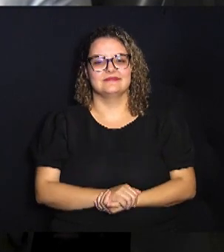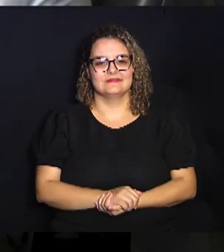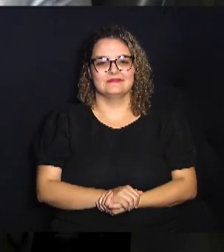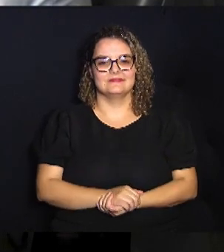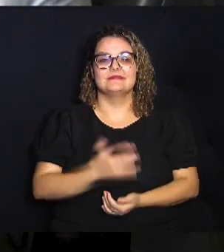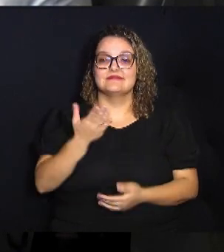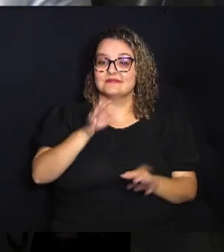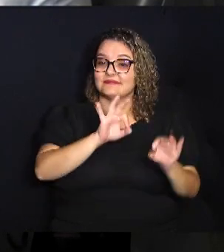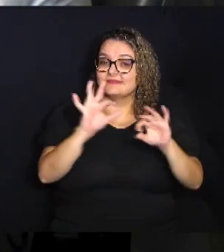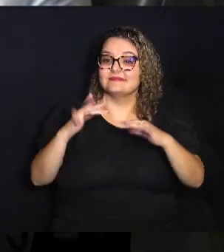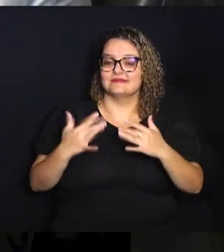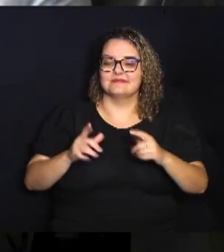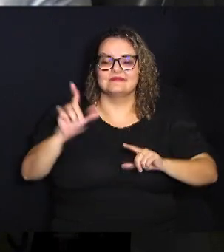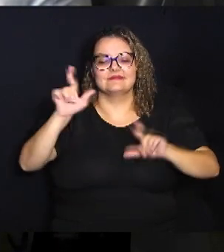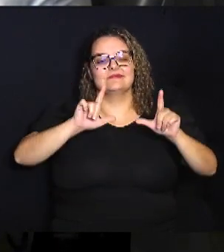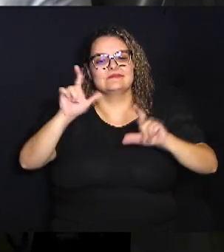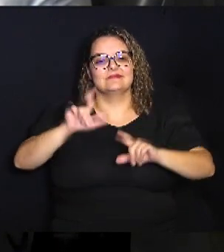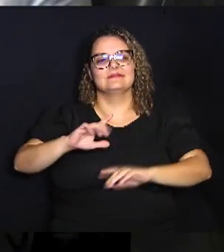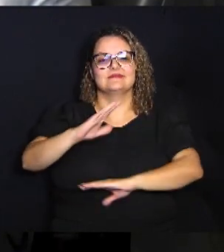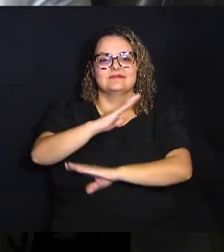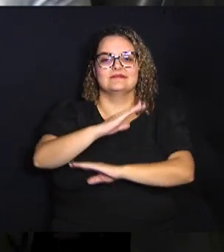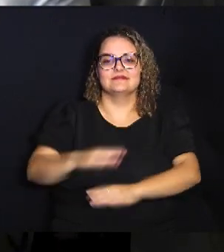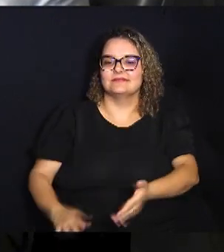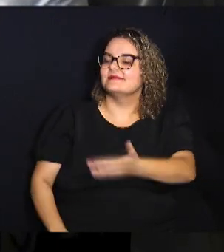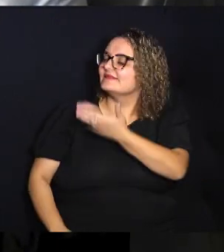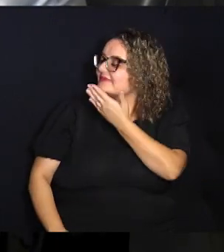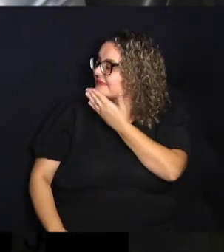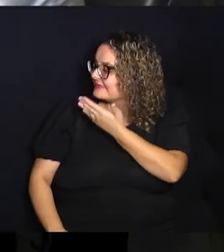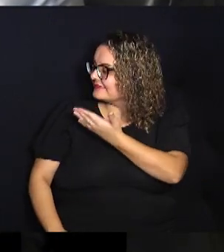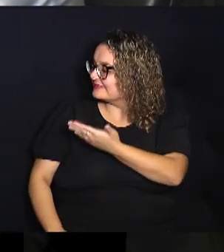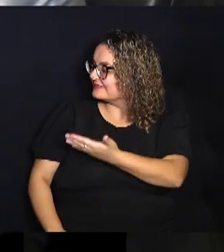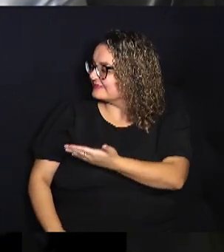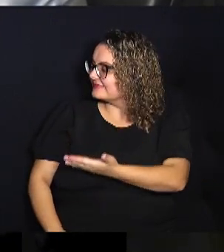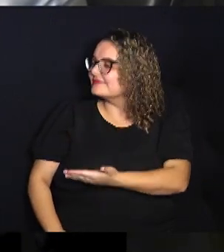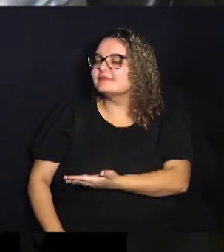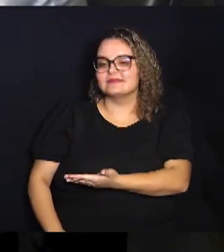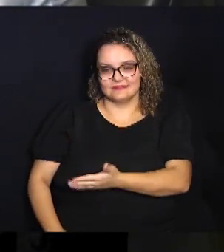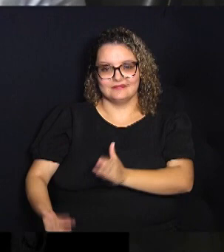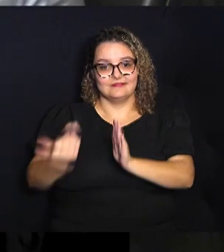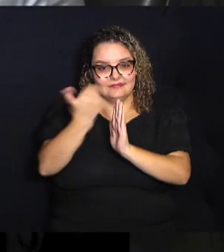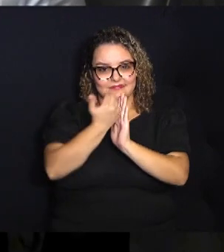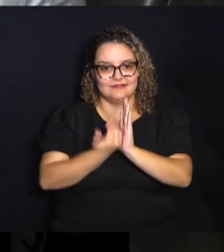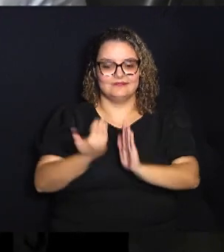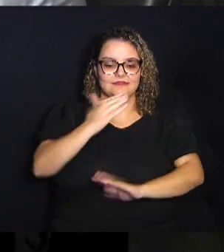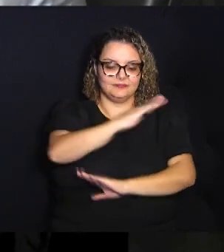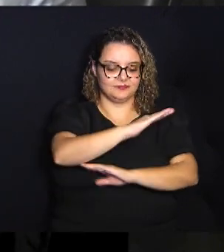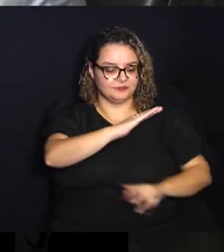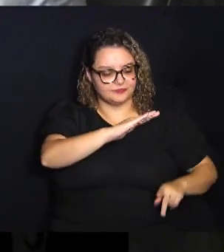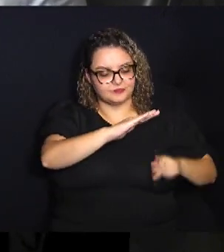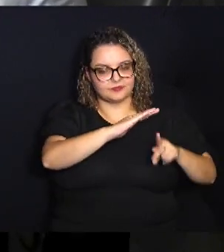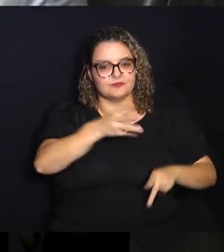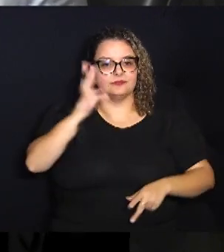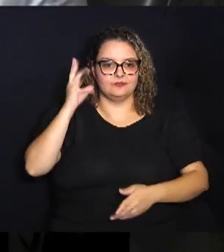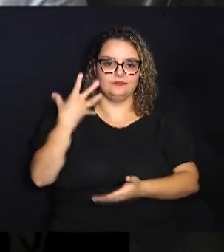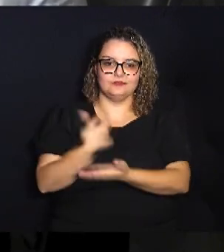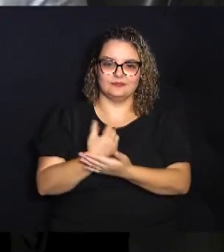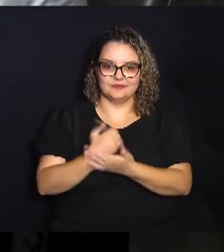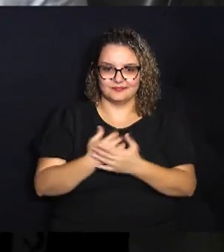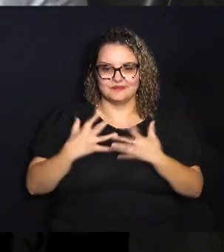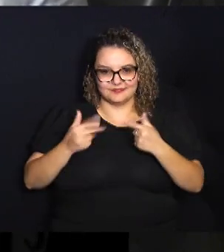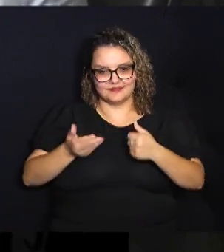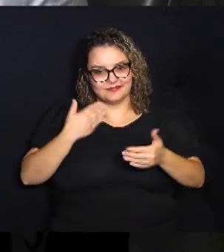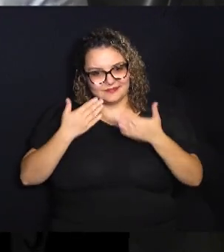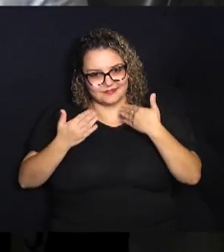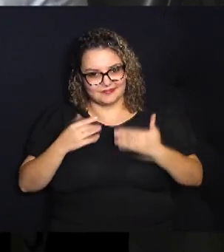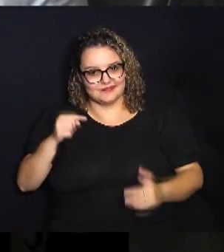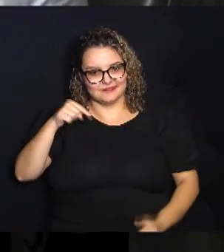gente lembra que no youtube.com/TV Câmara Campinas, você vai lá na playlist Na Casa do Povo, você encontra todos os nossos